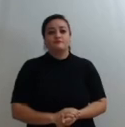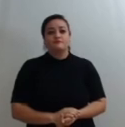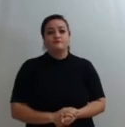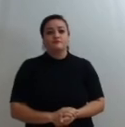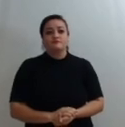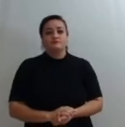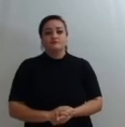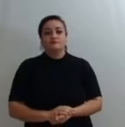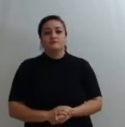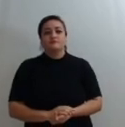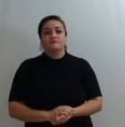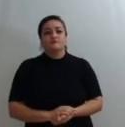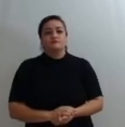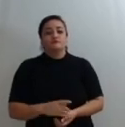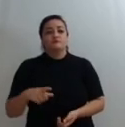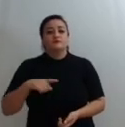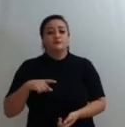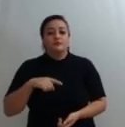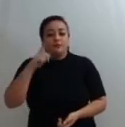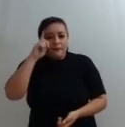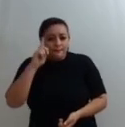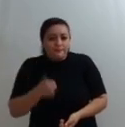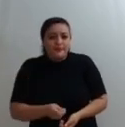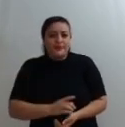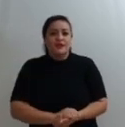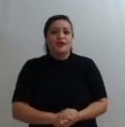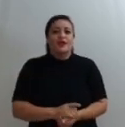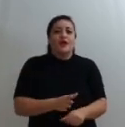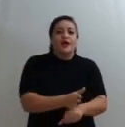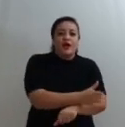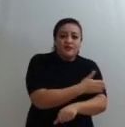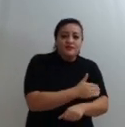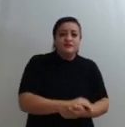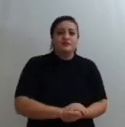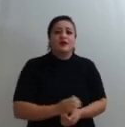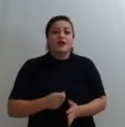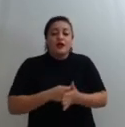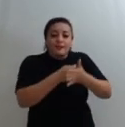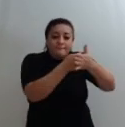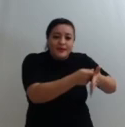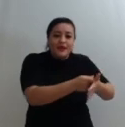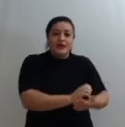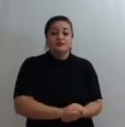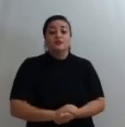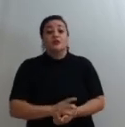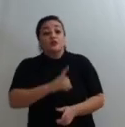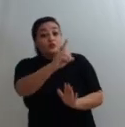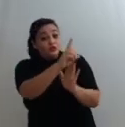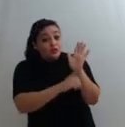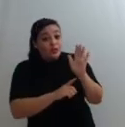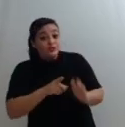a via eleita ação constitucional de natureza mandamental destinada a afastar eventual ameaça ao direito de vivir, tem, em virtude do